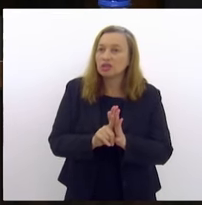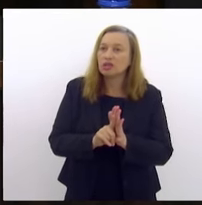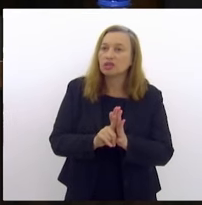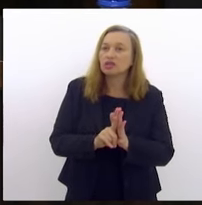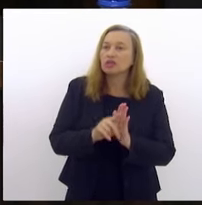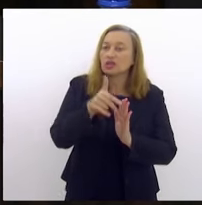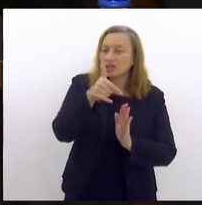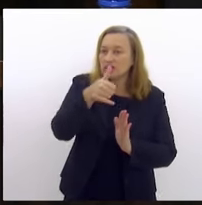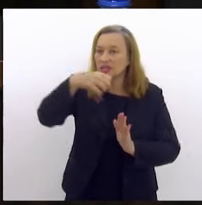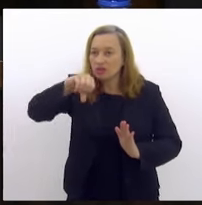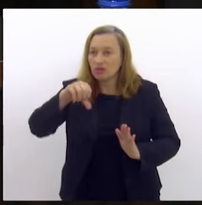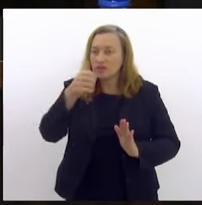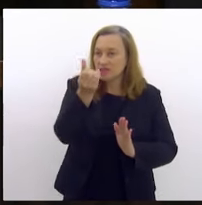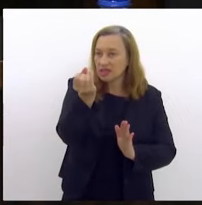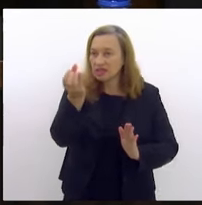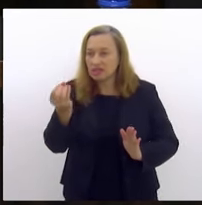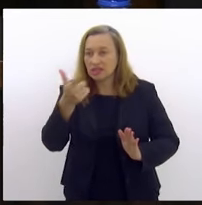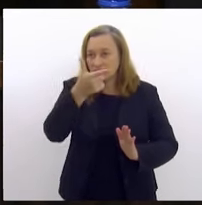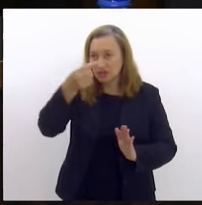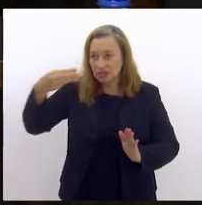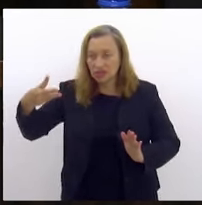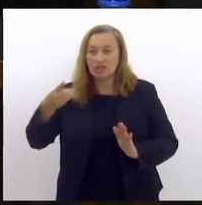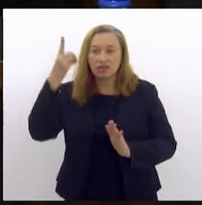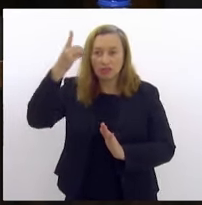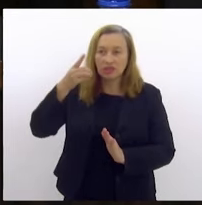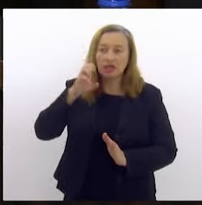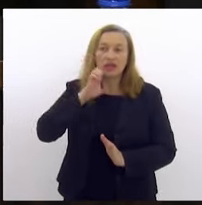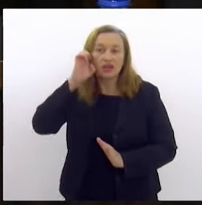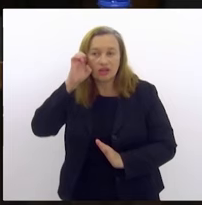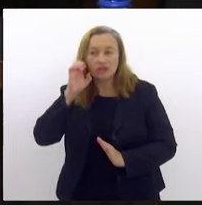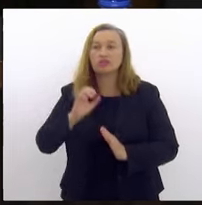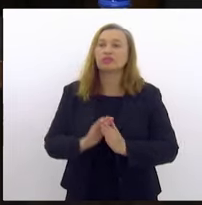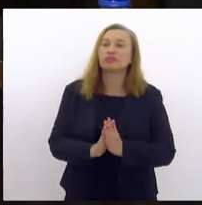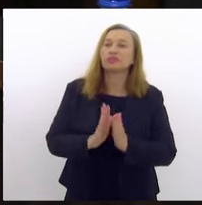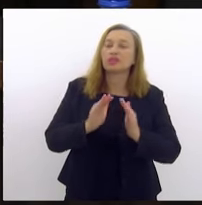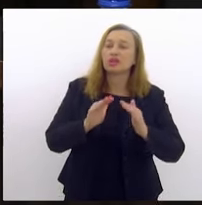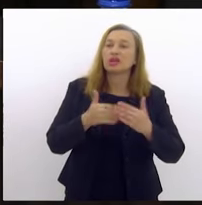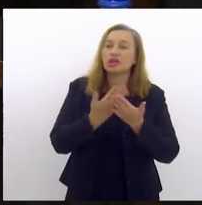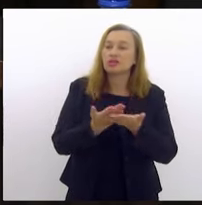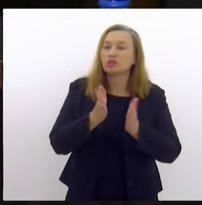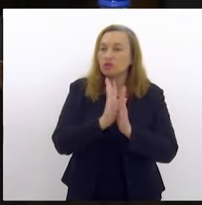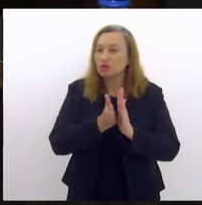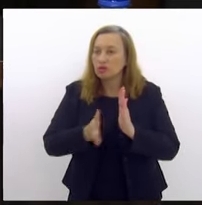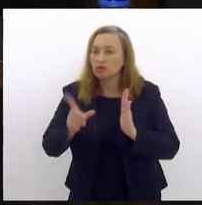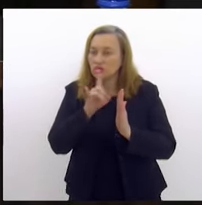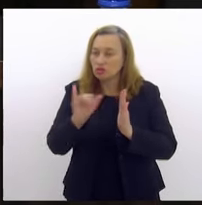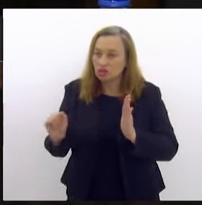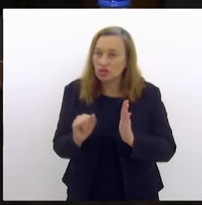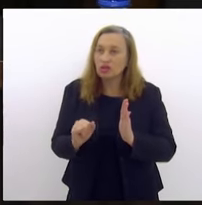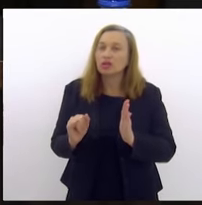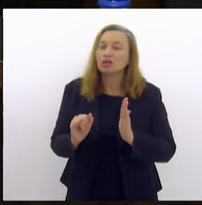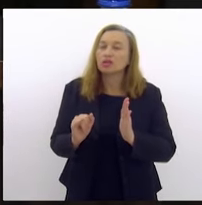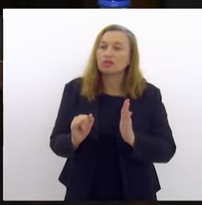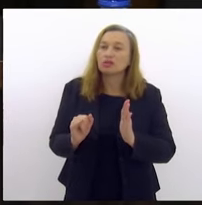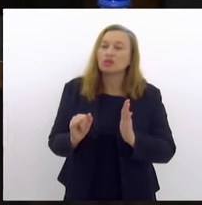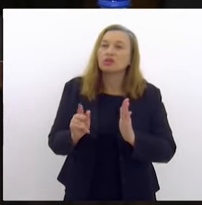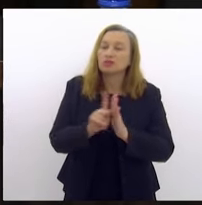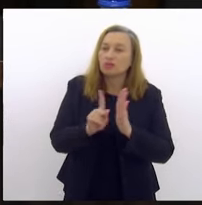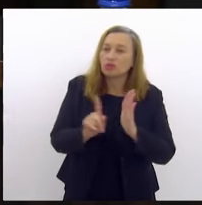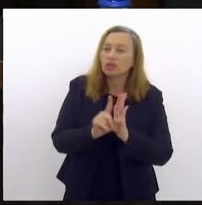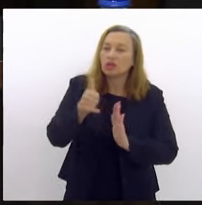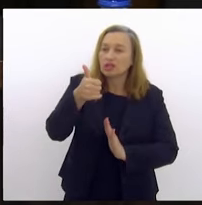lei 1960 de 23 da deputada Érica Takimoto. Requerimento de inclusão na ordem do dia do